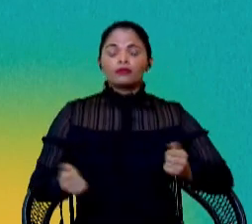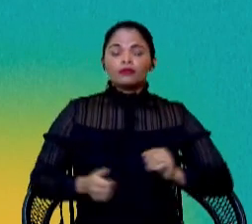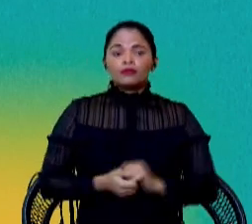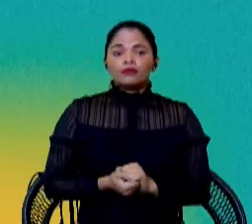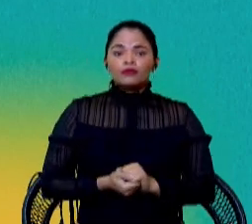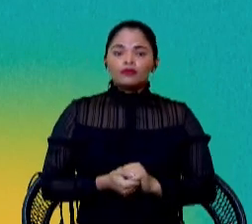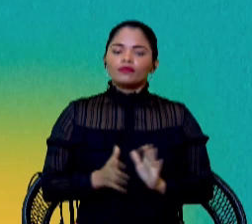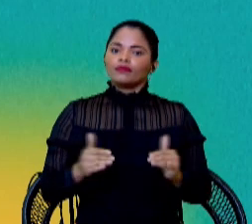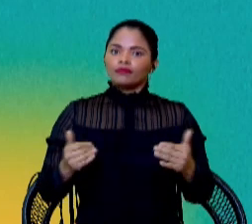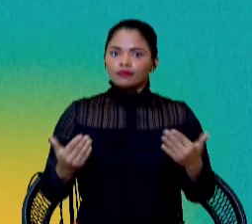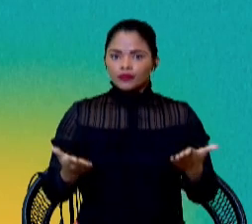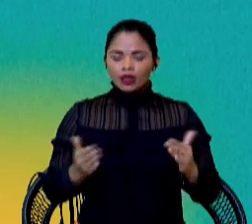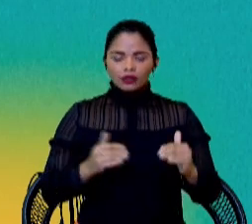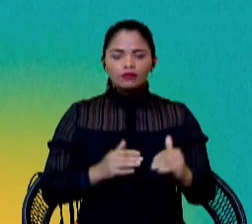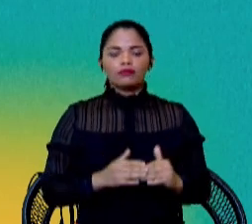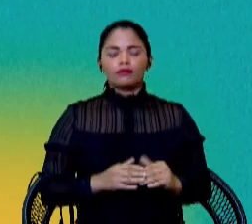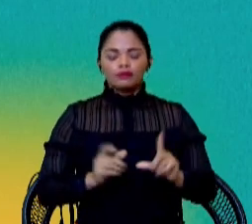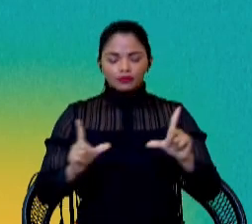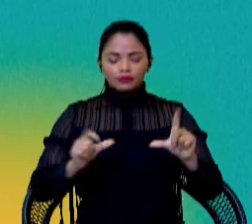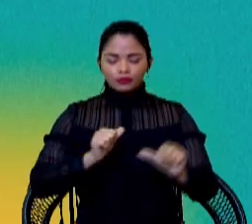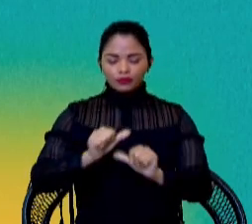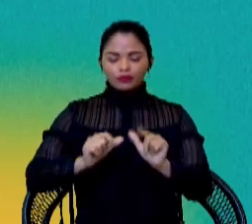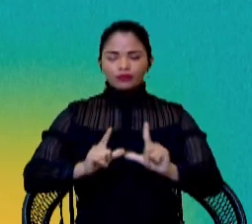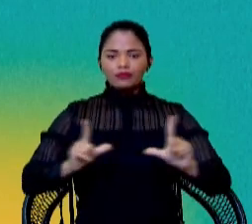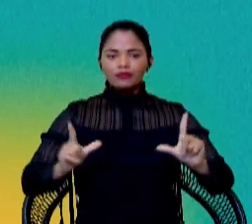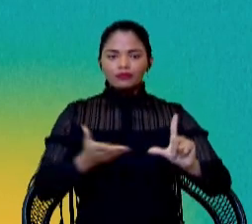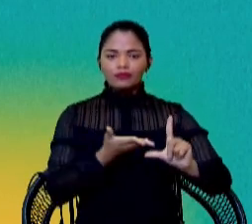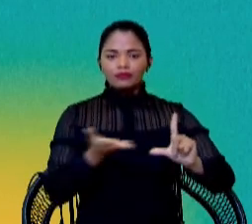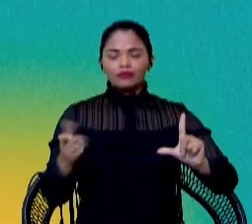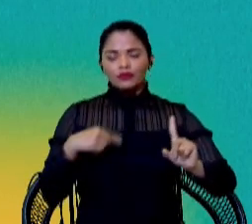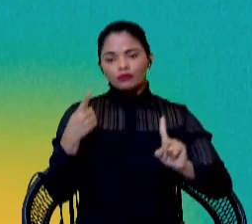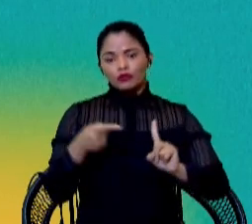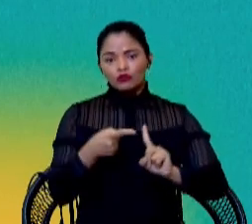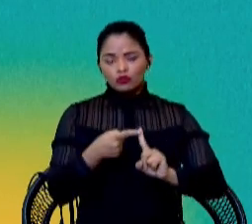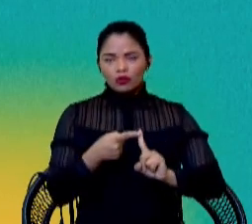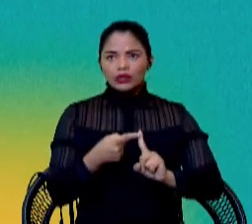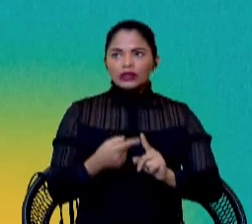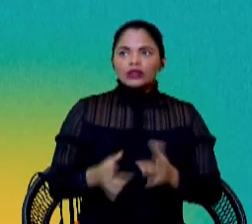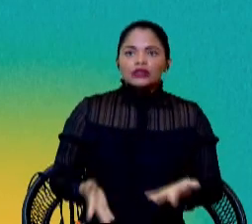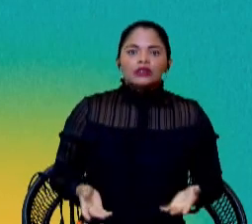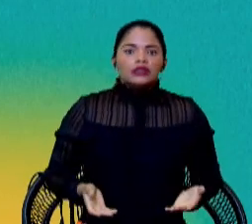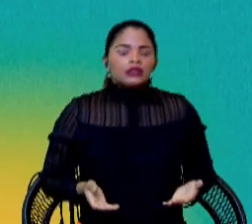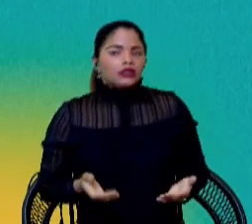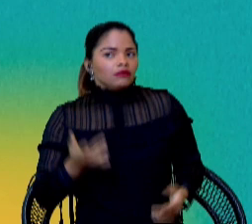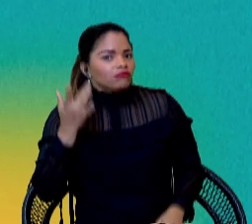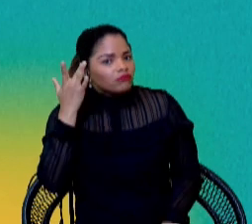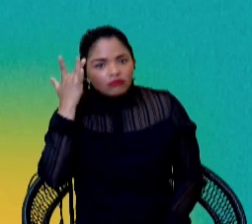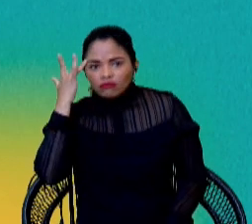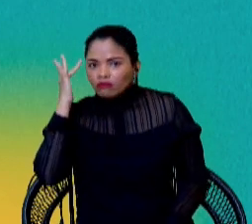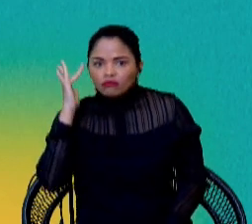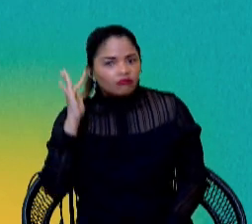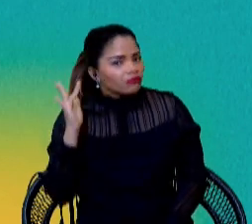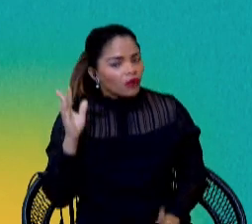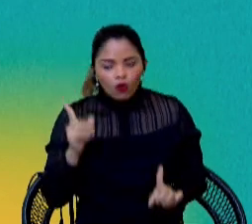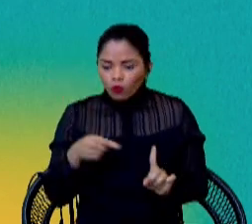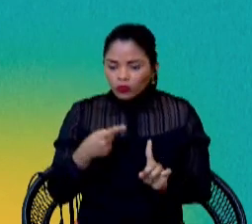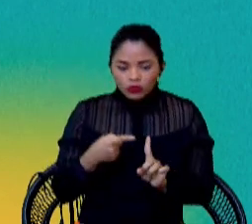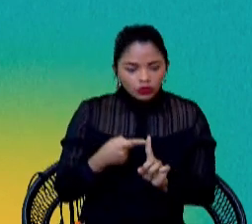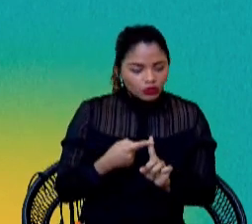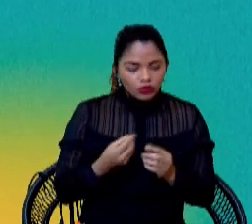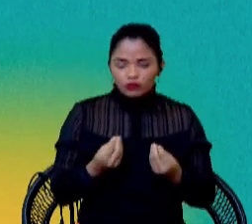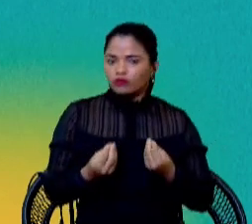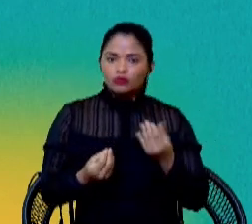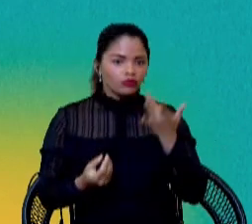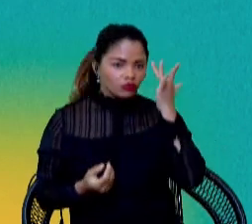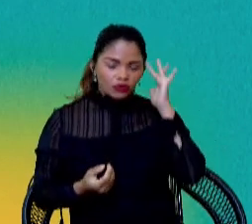Então, avançando aqui sobre objetivo. Então, definindo objetivos, Henrique, eu não sei definir objetivo, eu não